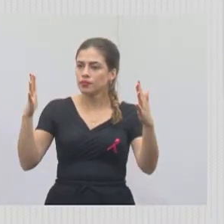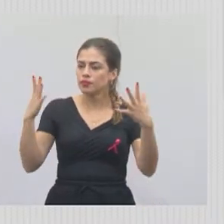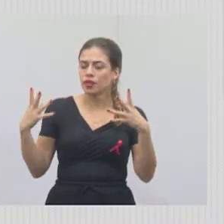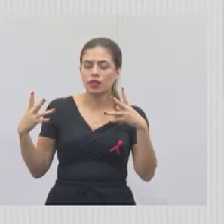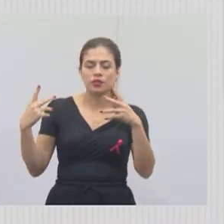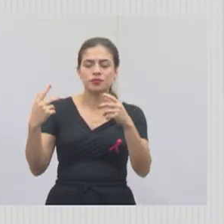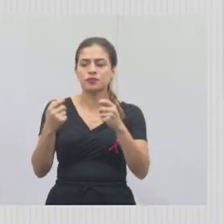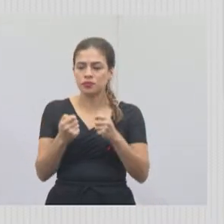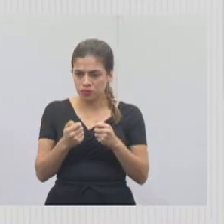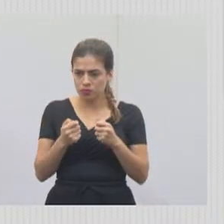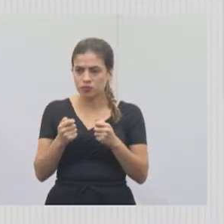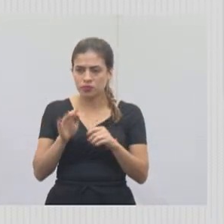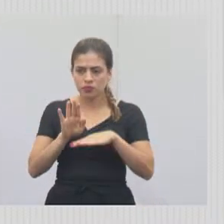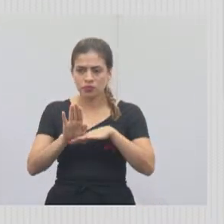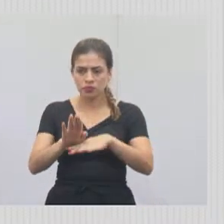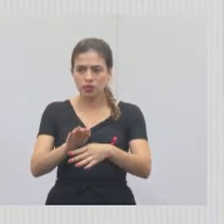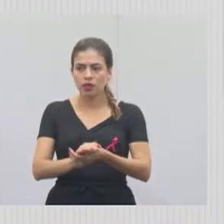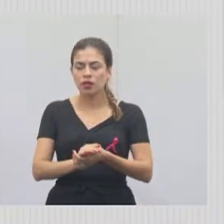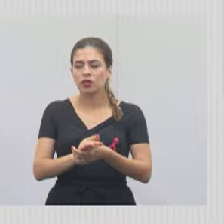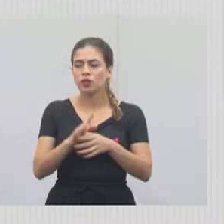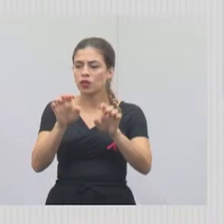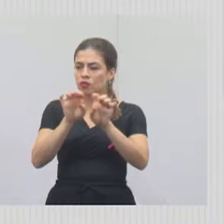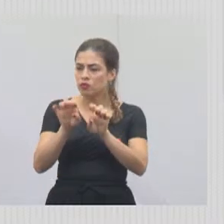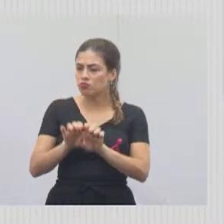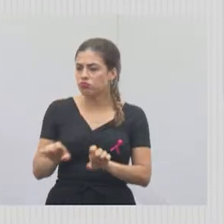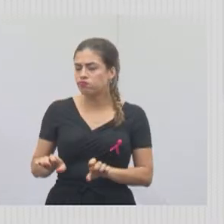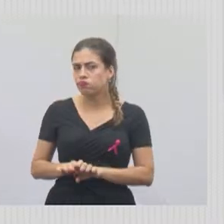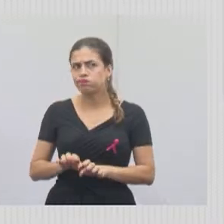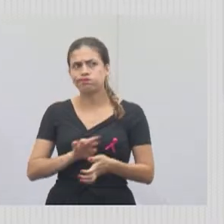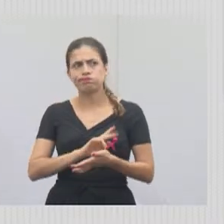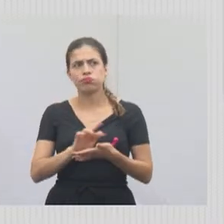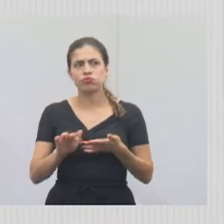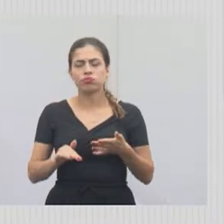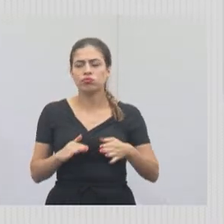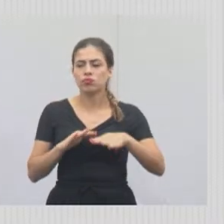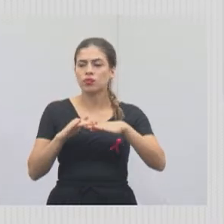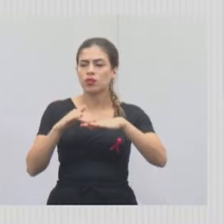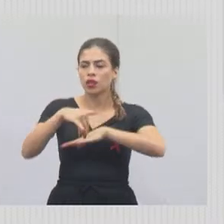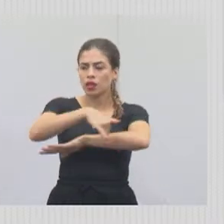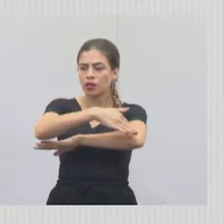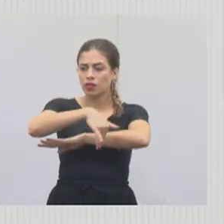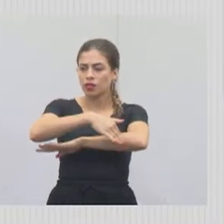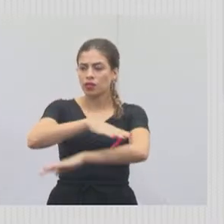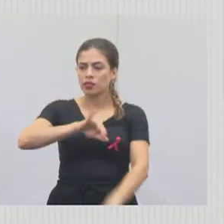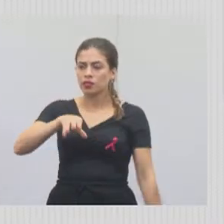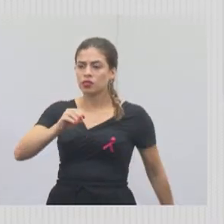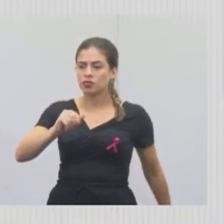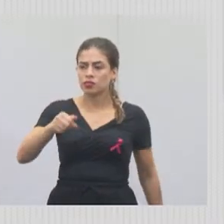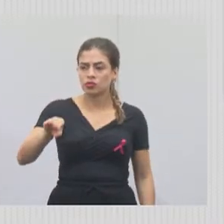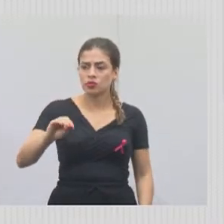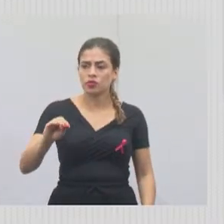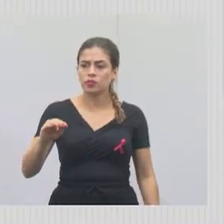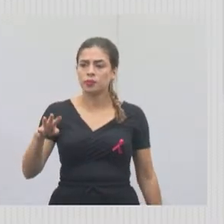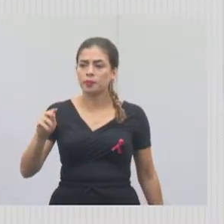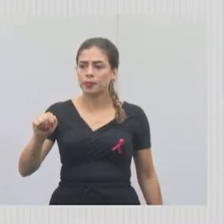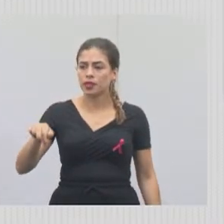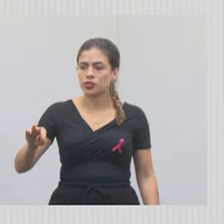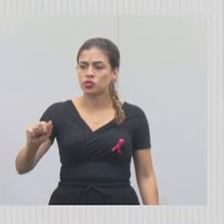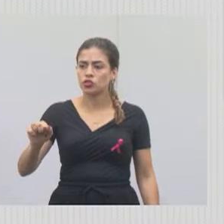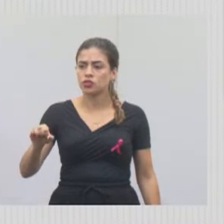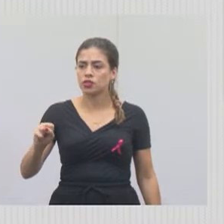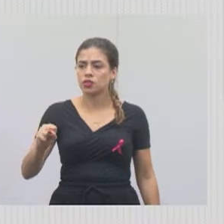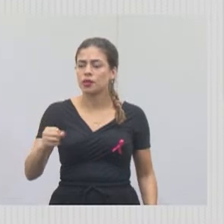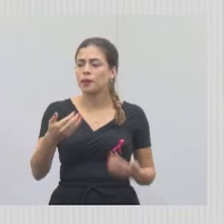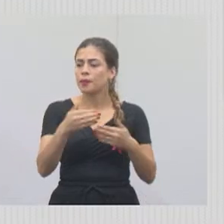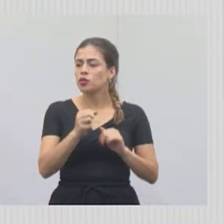todos envolvidos. Foi arrumada infraestrutura, enfim, Avenida João Batista de Santana, próximo ao 1275, Bandeira